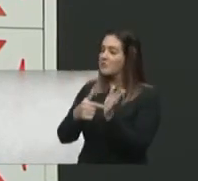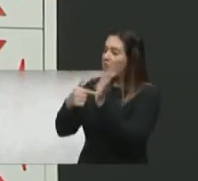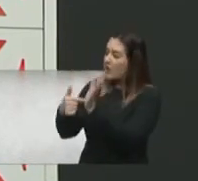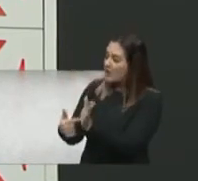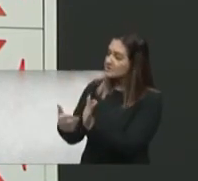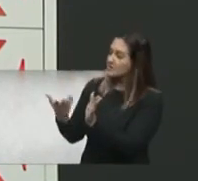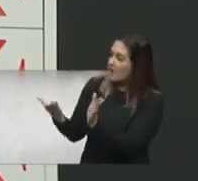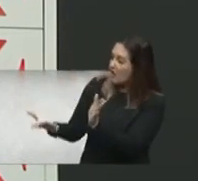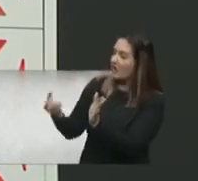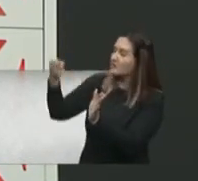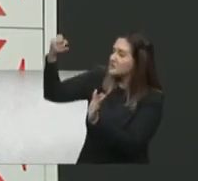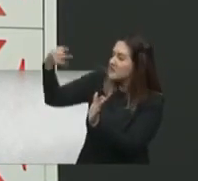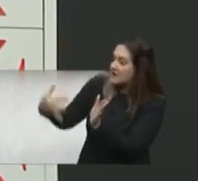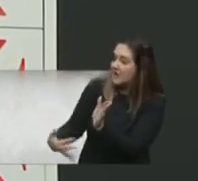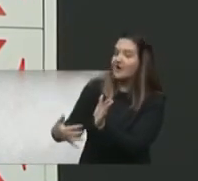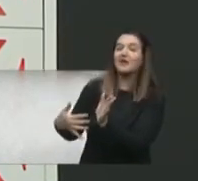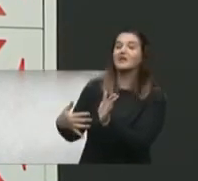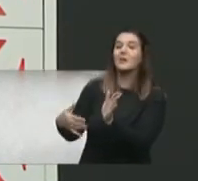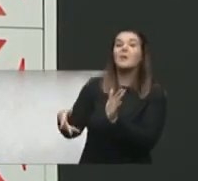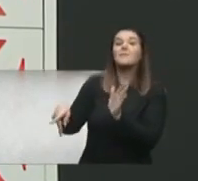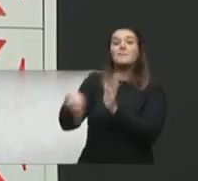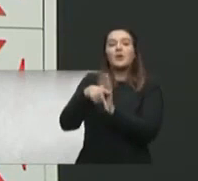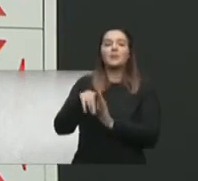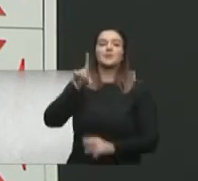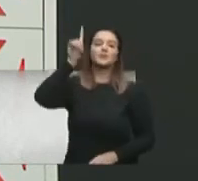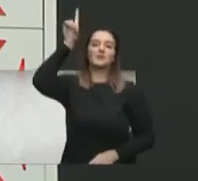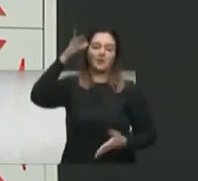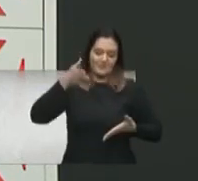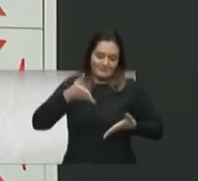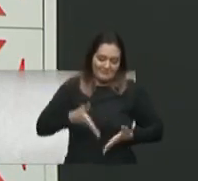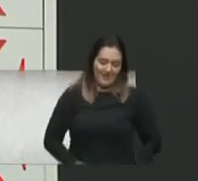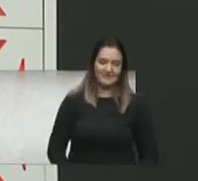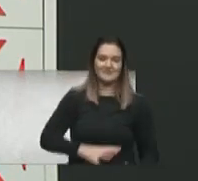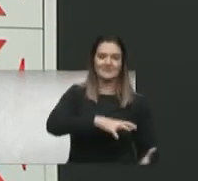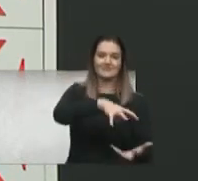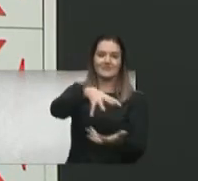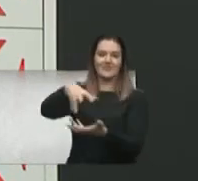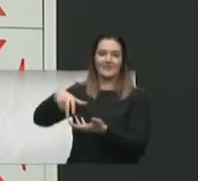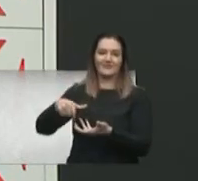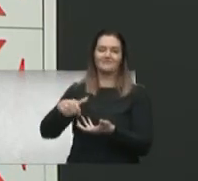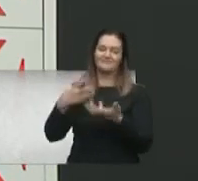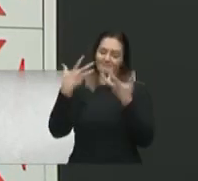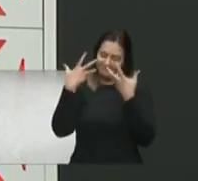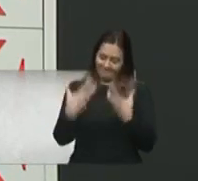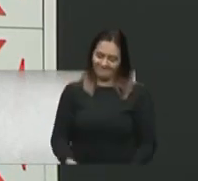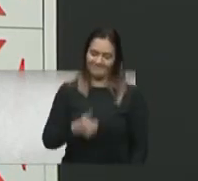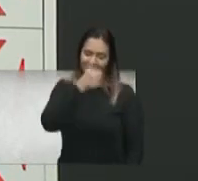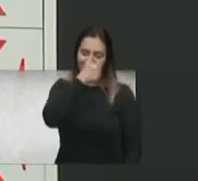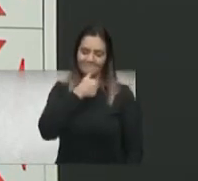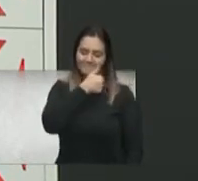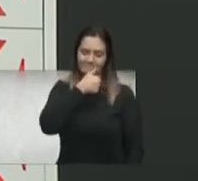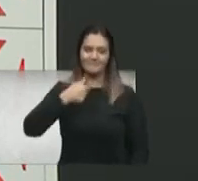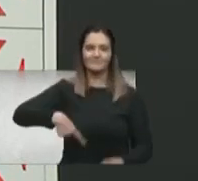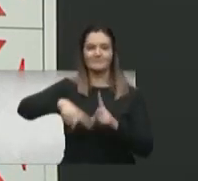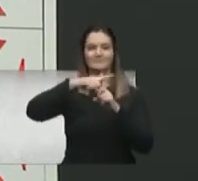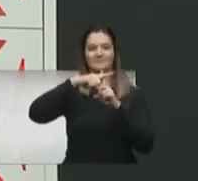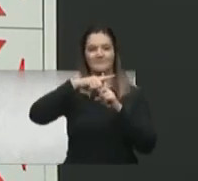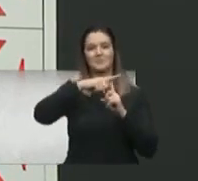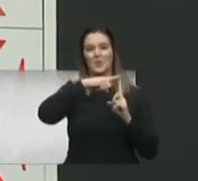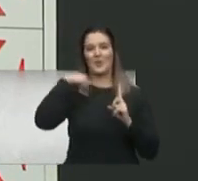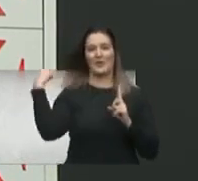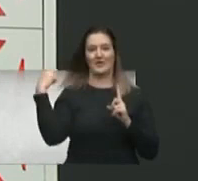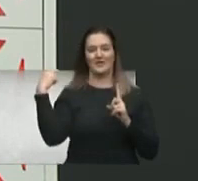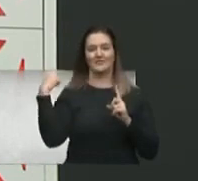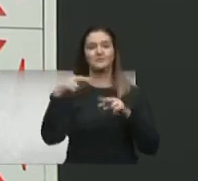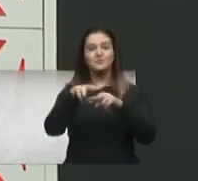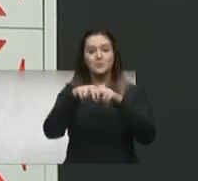nessa terra e nasceu através de Maria, da Virgem Maria, pelo poder do Espírito Santo. E foi aí, então, que Jesus